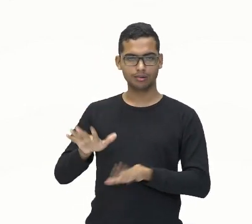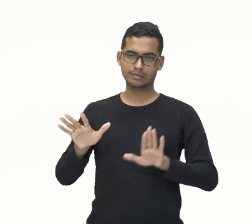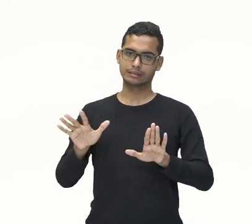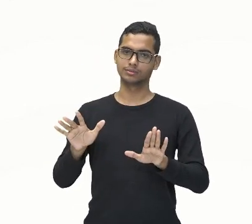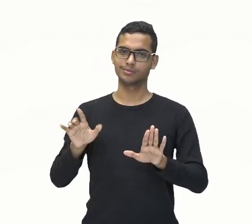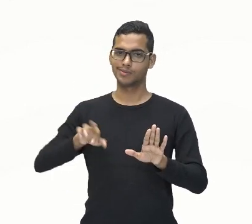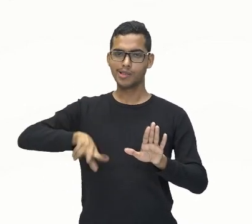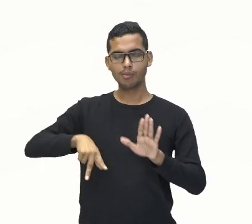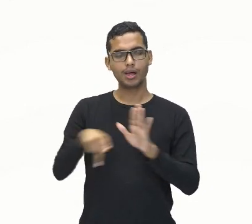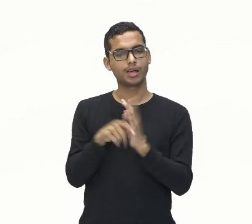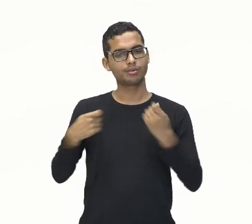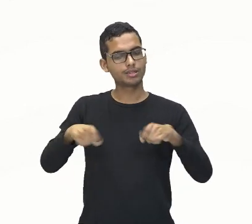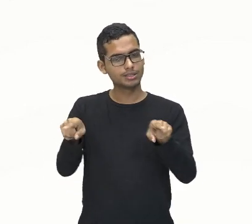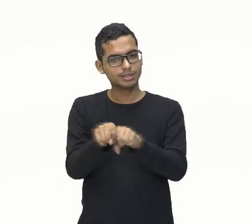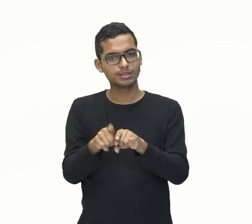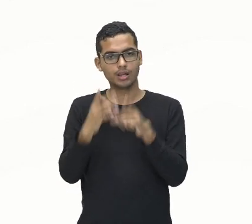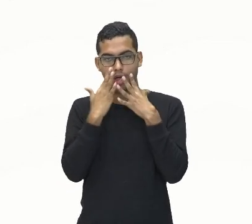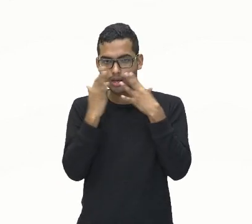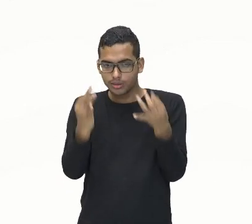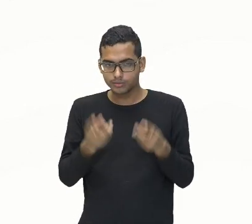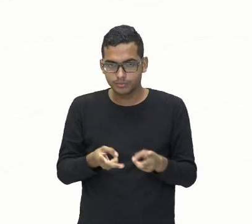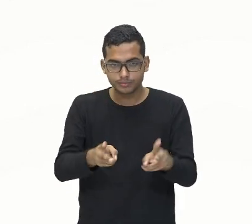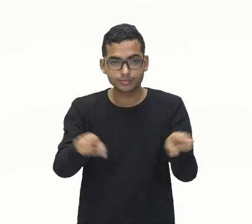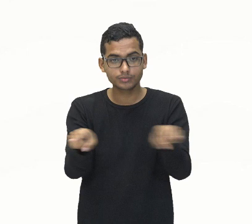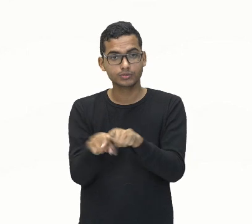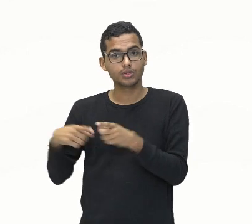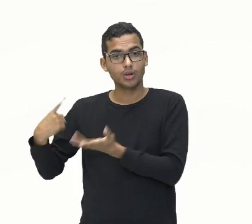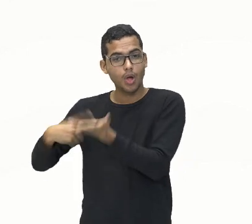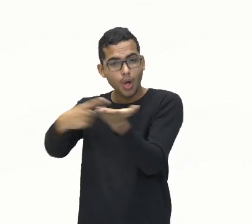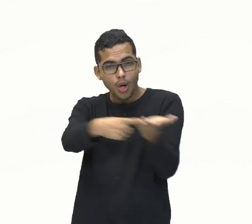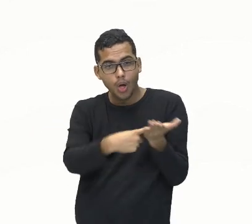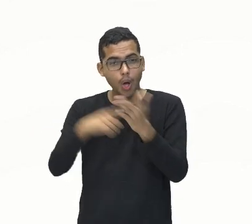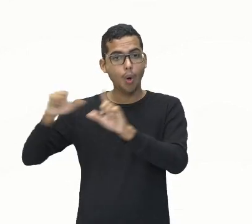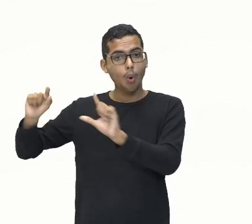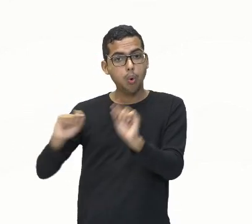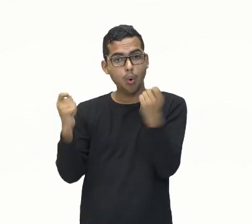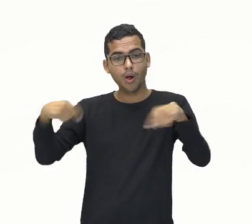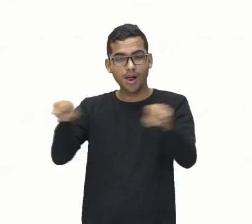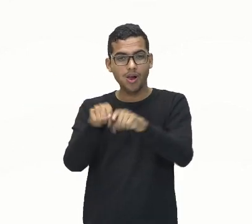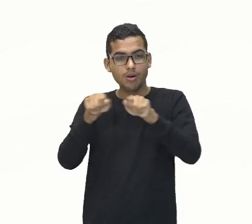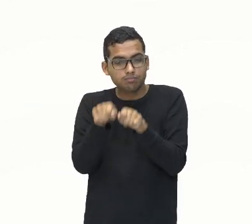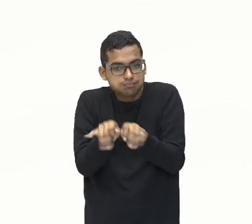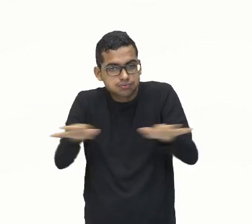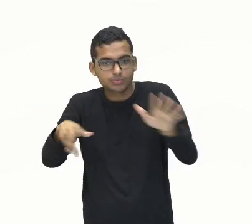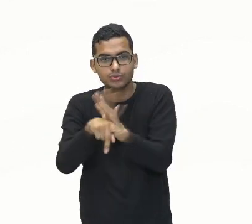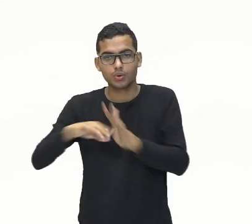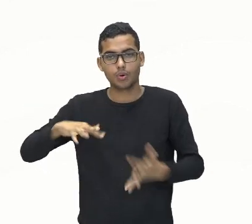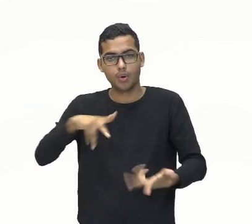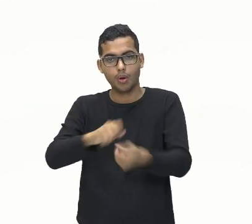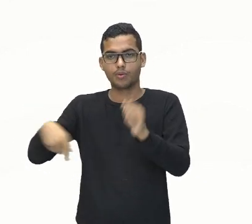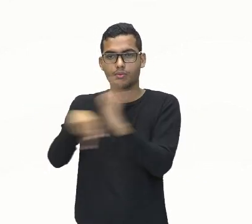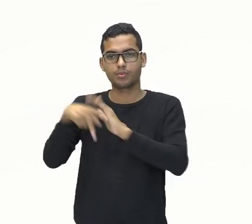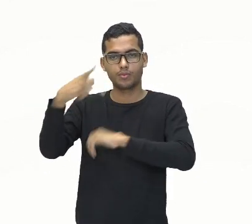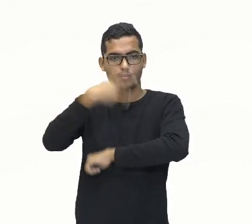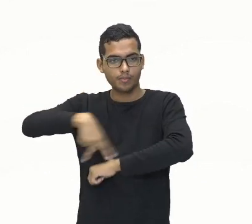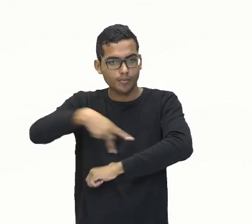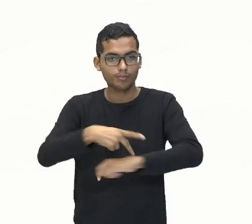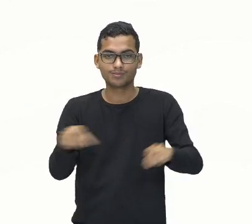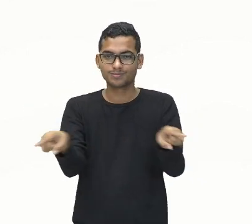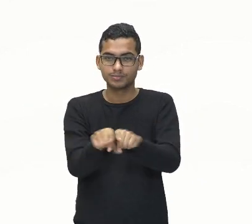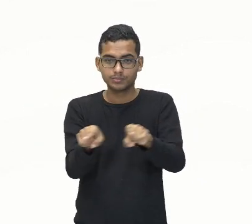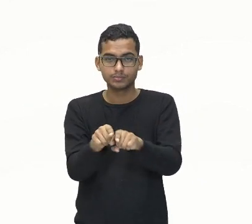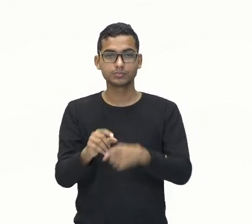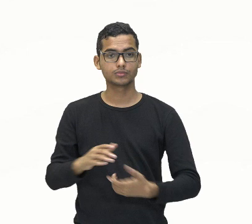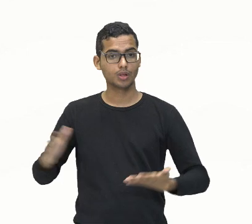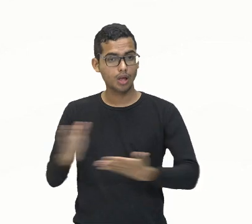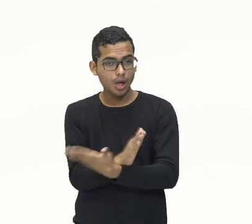disso. As ações de cooperação reduzem as possibilidades de expansão da economia nacional em